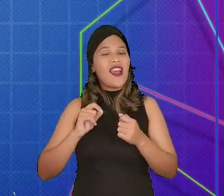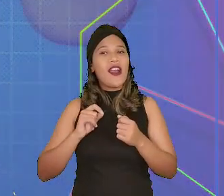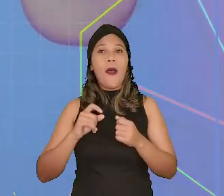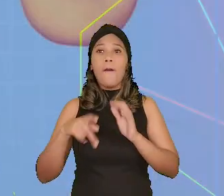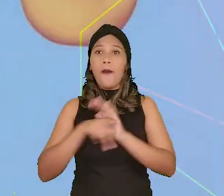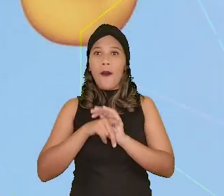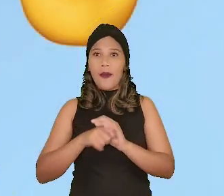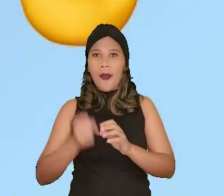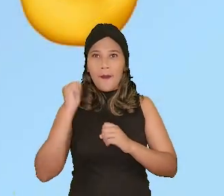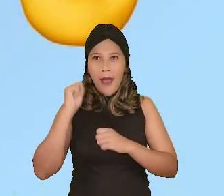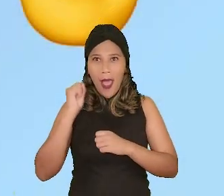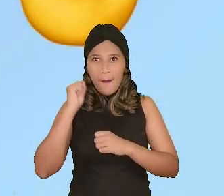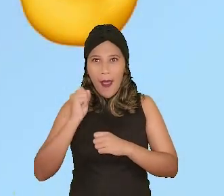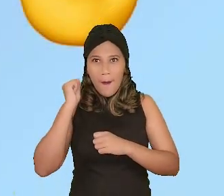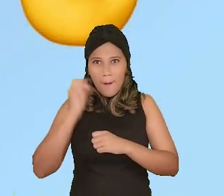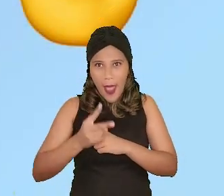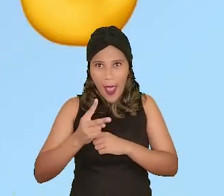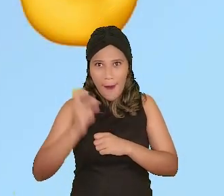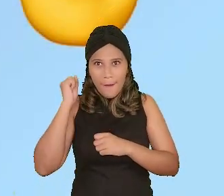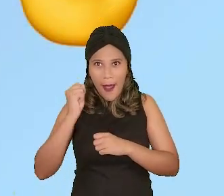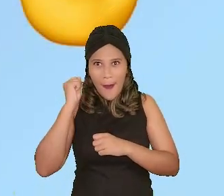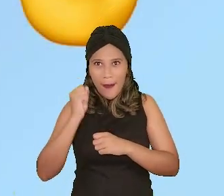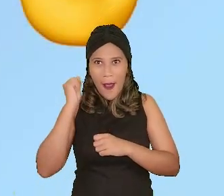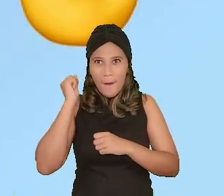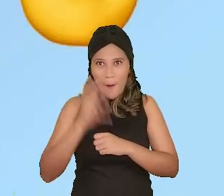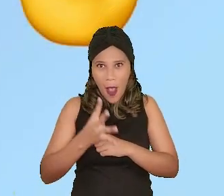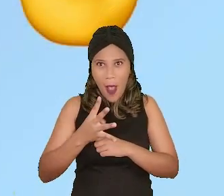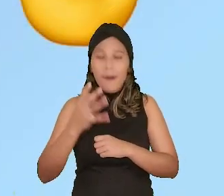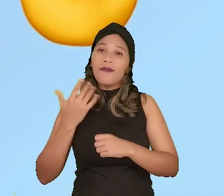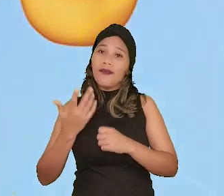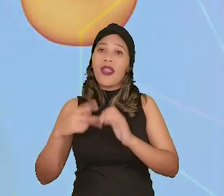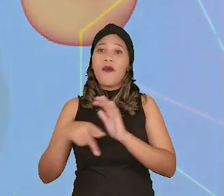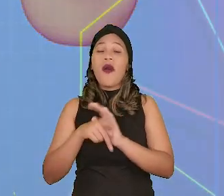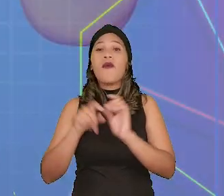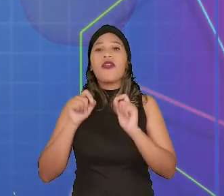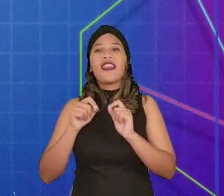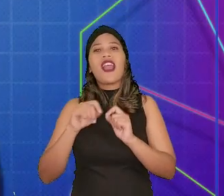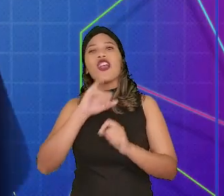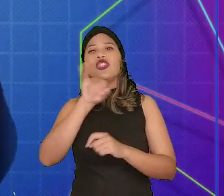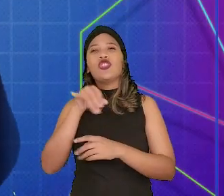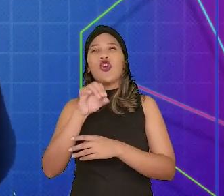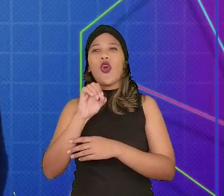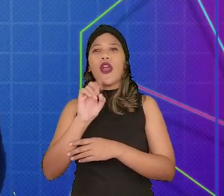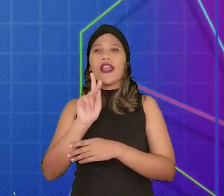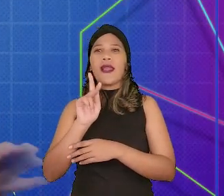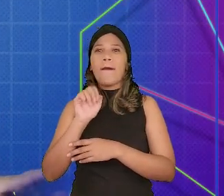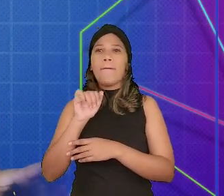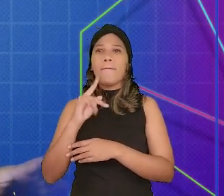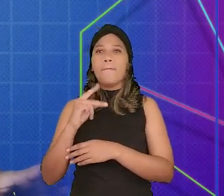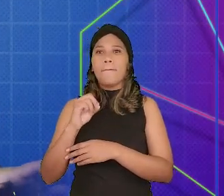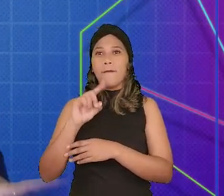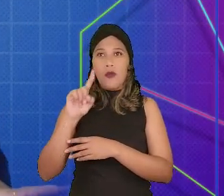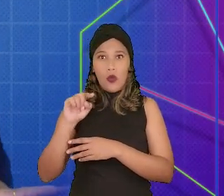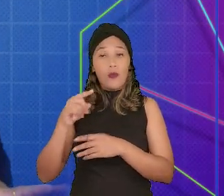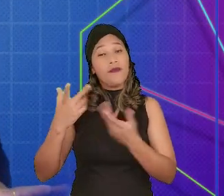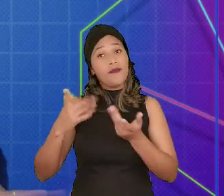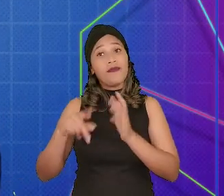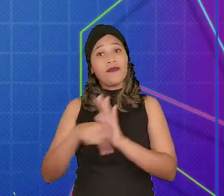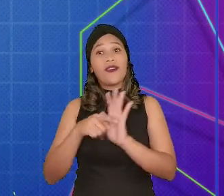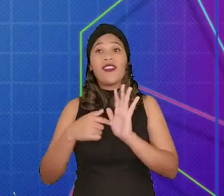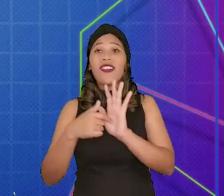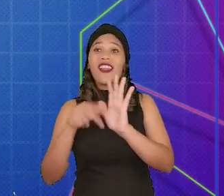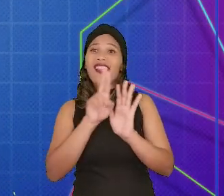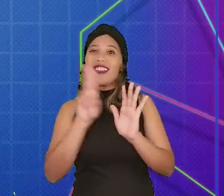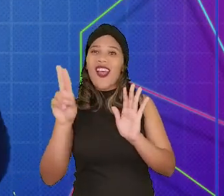Pedra, Papel e Tesoura, que aqui será chamada de Jokenpô. Vem comigo! O design da aplicação.